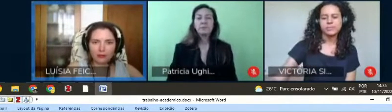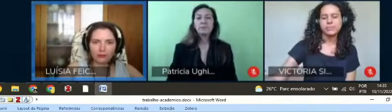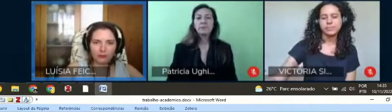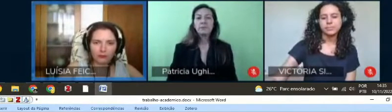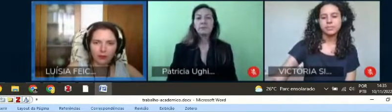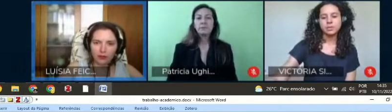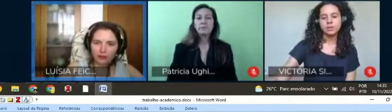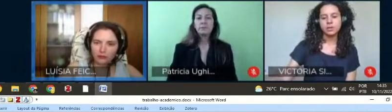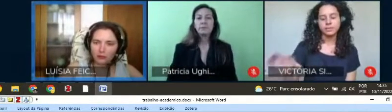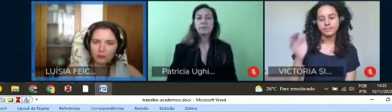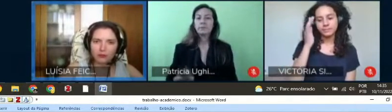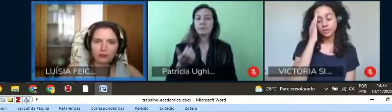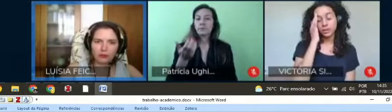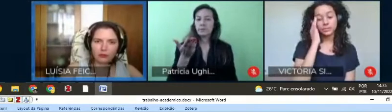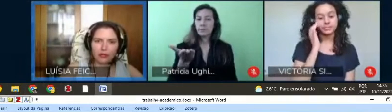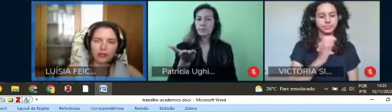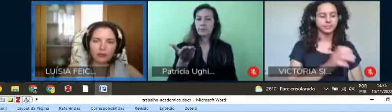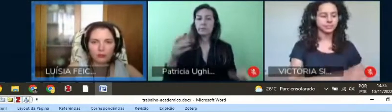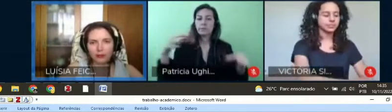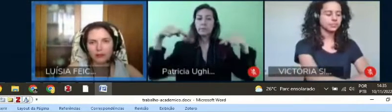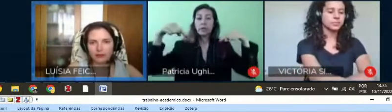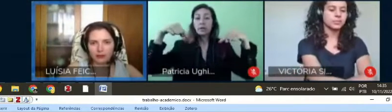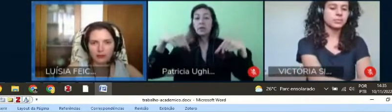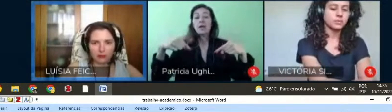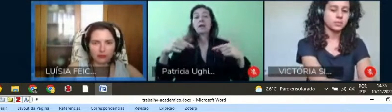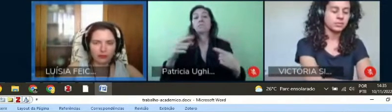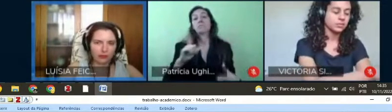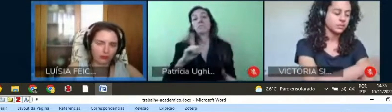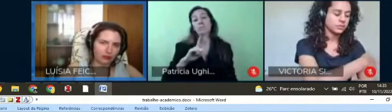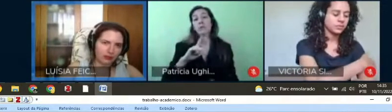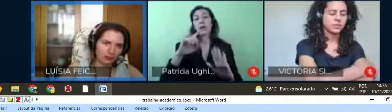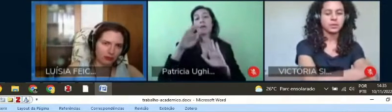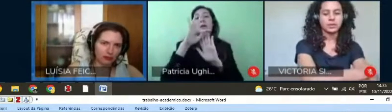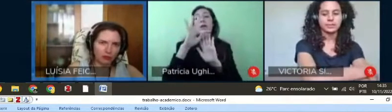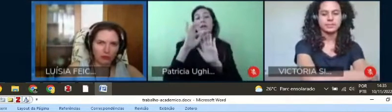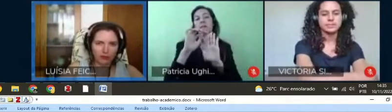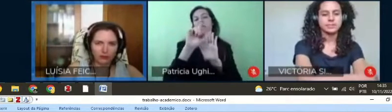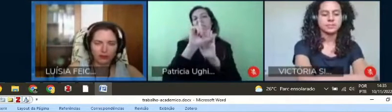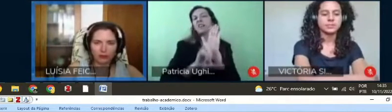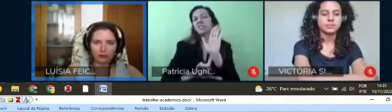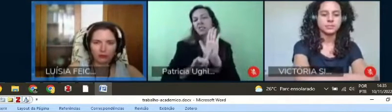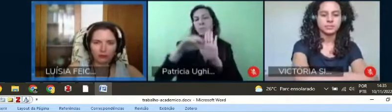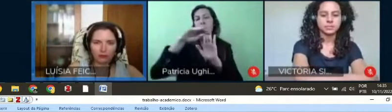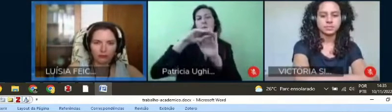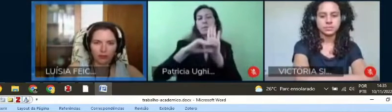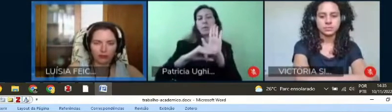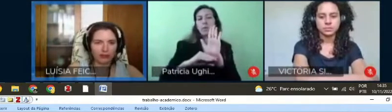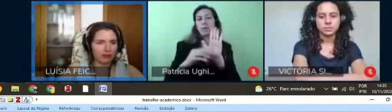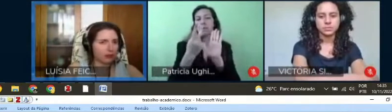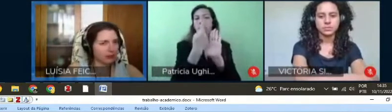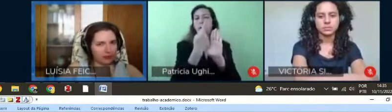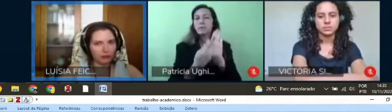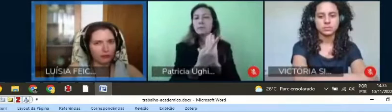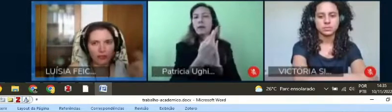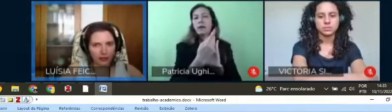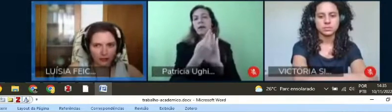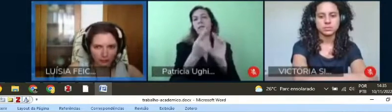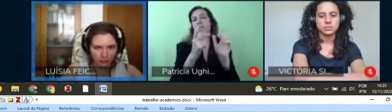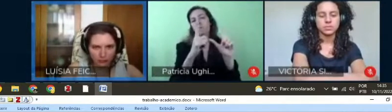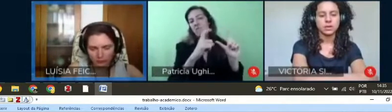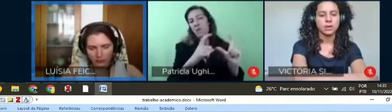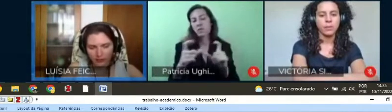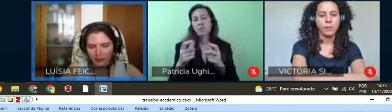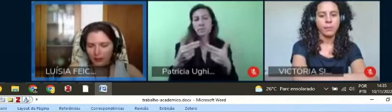aqui, então, nós vamos gerar uma lista de ilustrações. Nós temos, acho que, mais de 5 ilustrações, mas se não tiver,